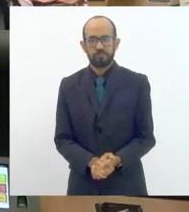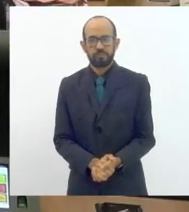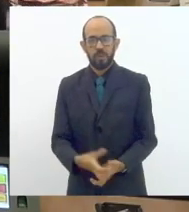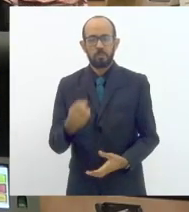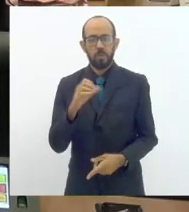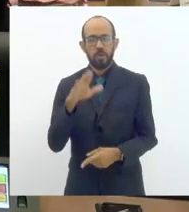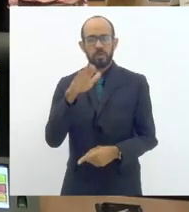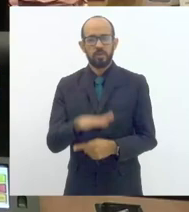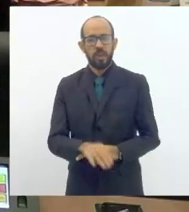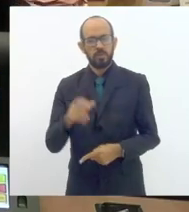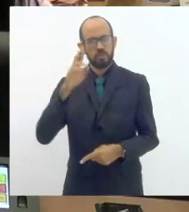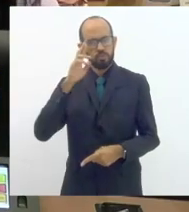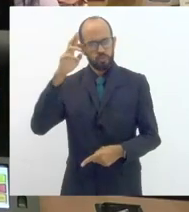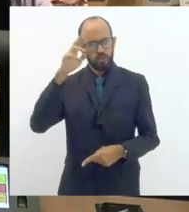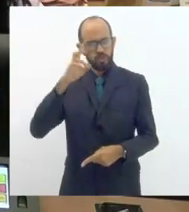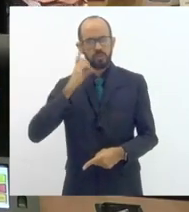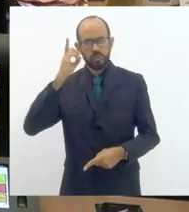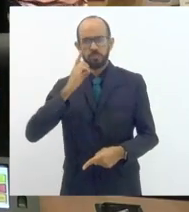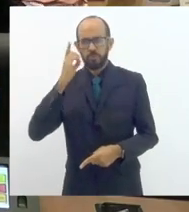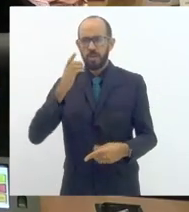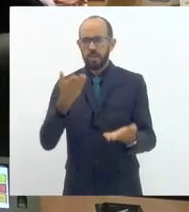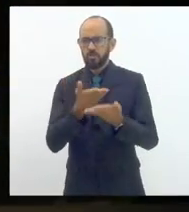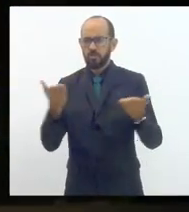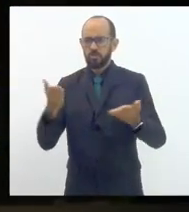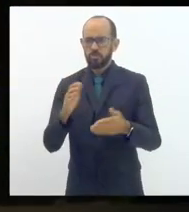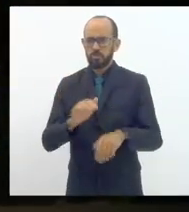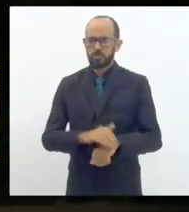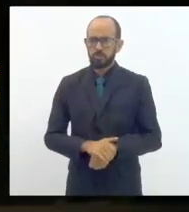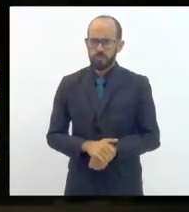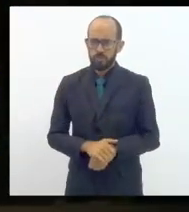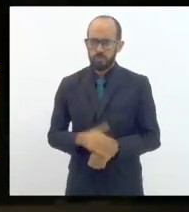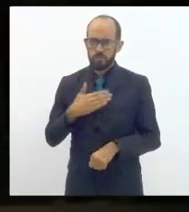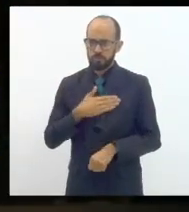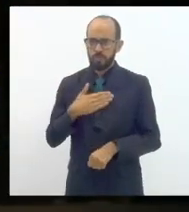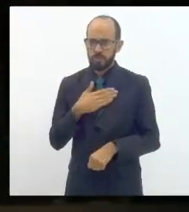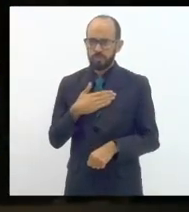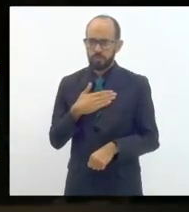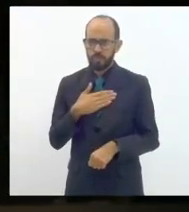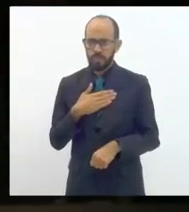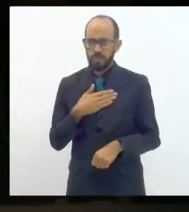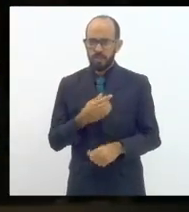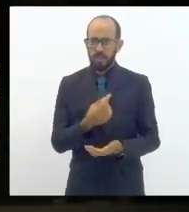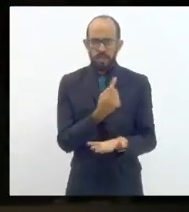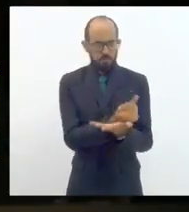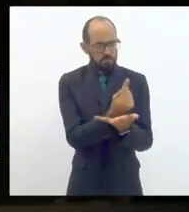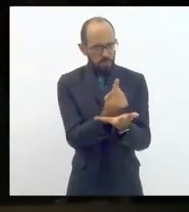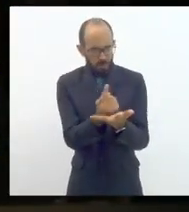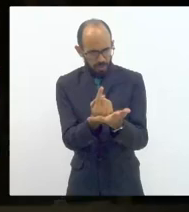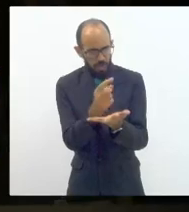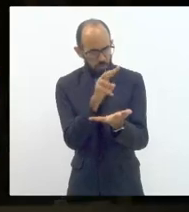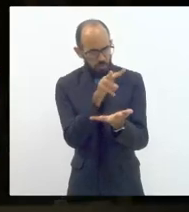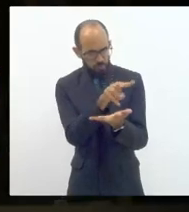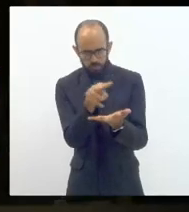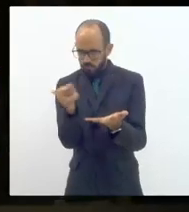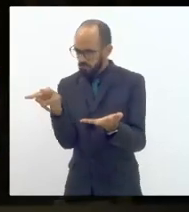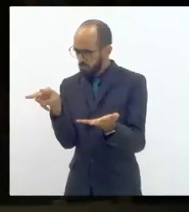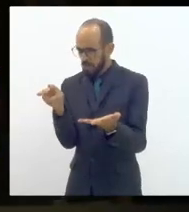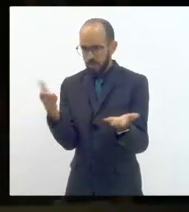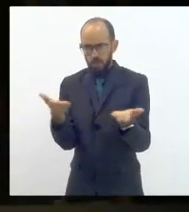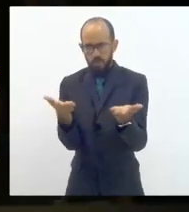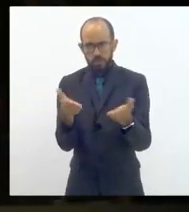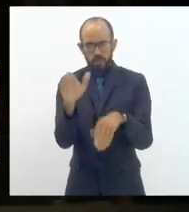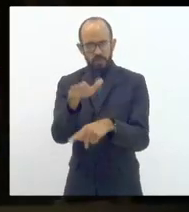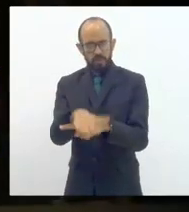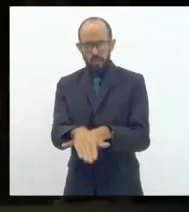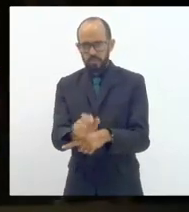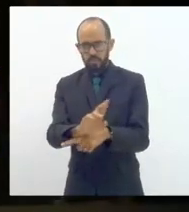Boa tarde, excelentíssimos deputados. É um prazer ver cada um de vocês aqui nesta tarde, que